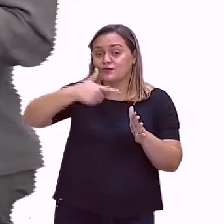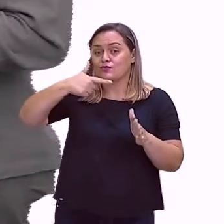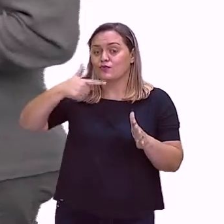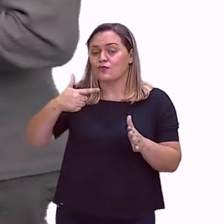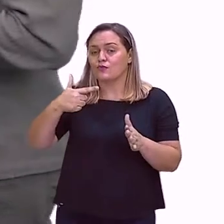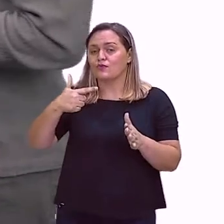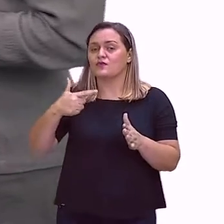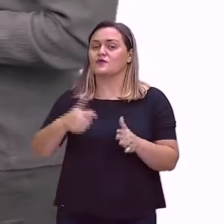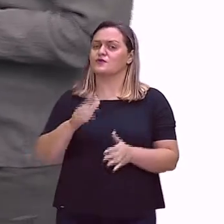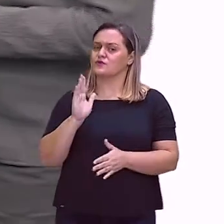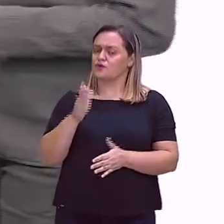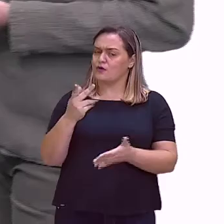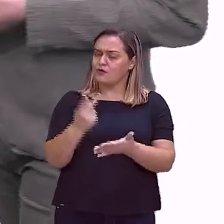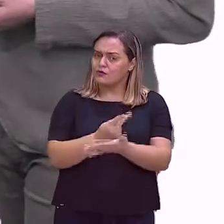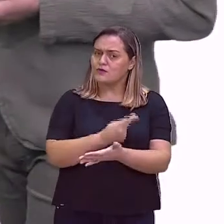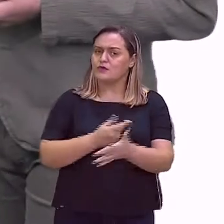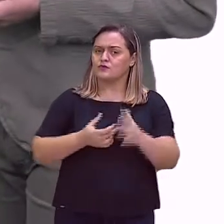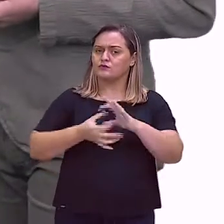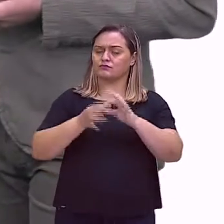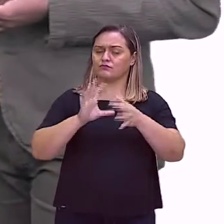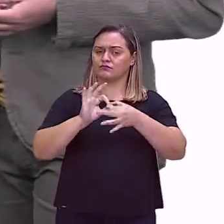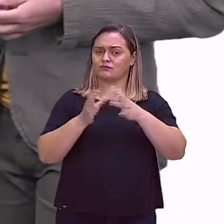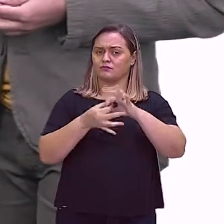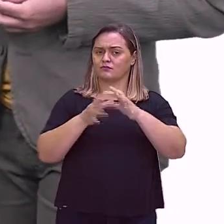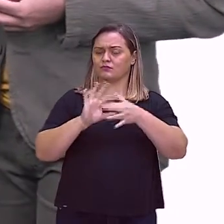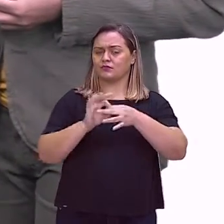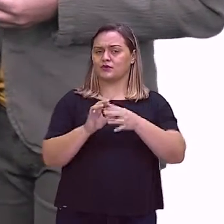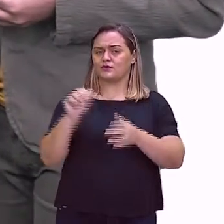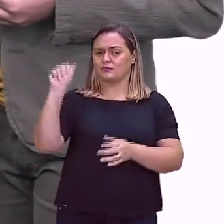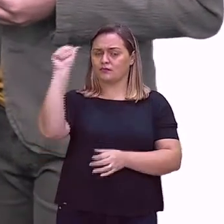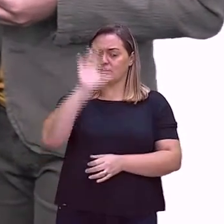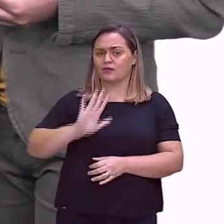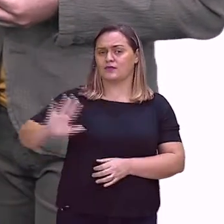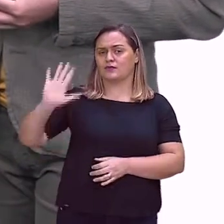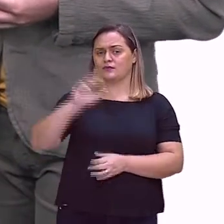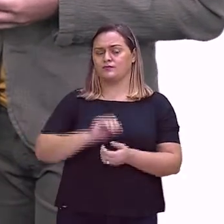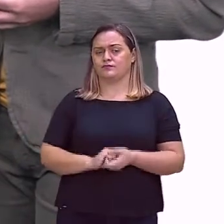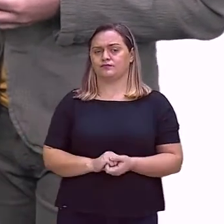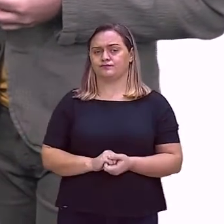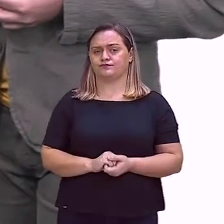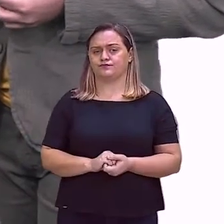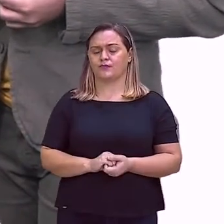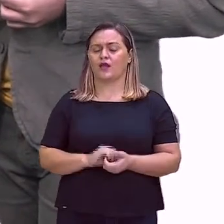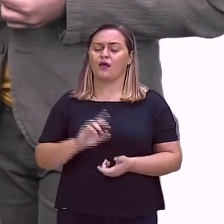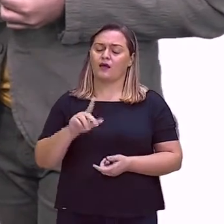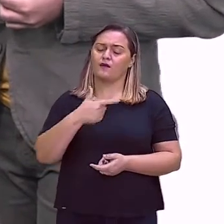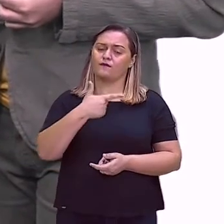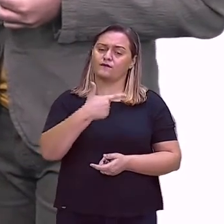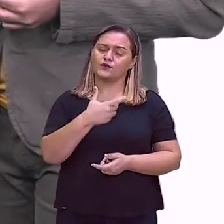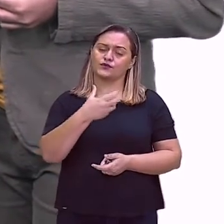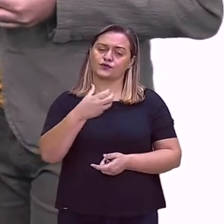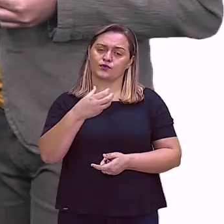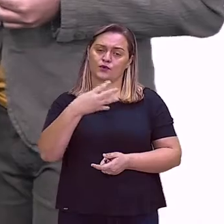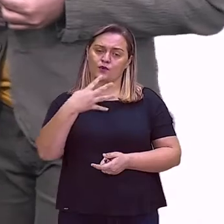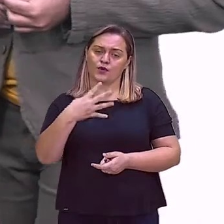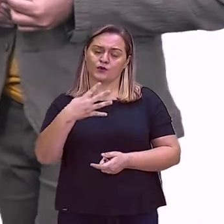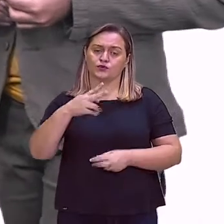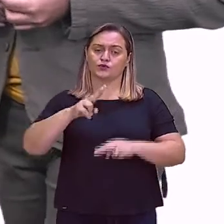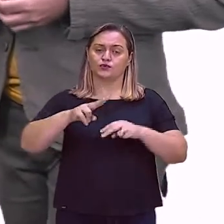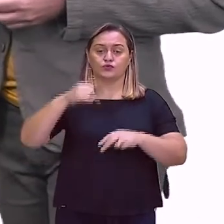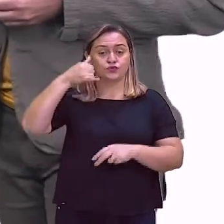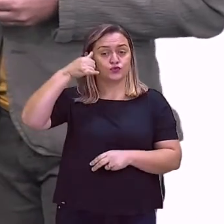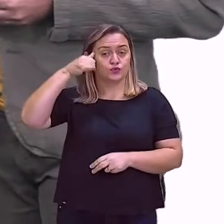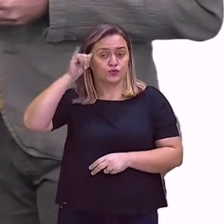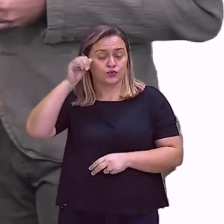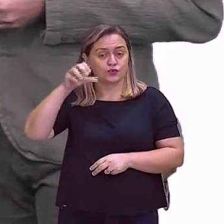Ásia. E os Jogos estavam marcados para o período de 24 de julho a 9 de agosto de 2020, com os